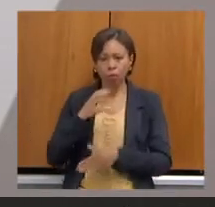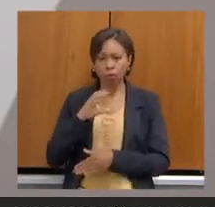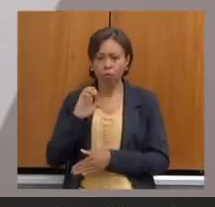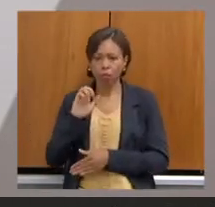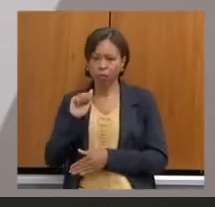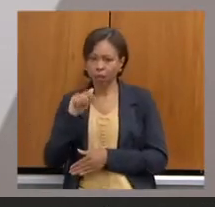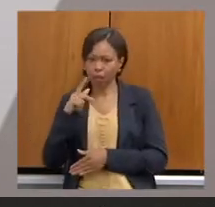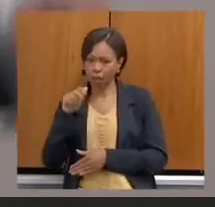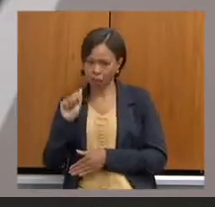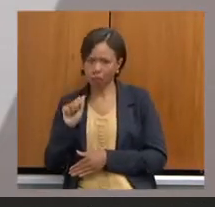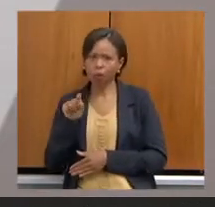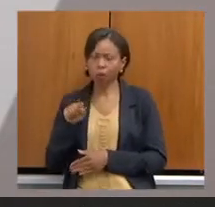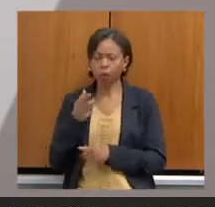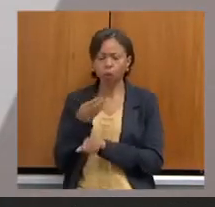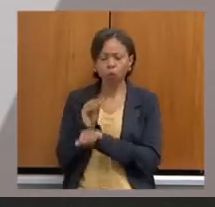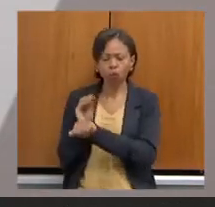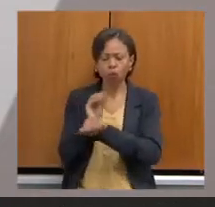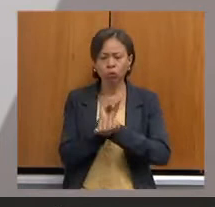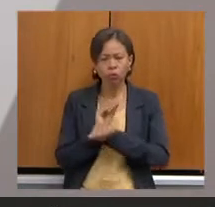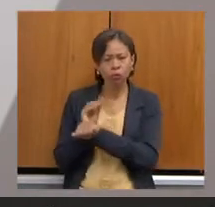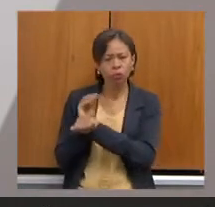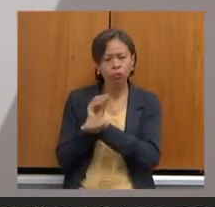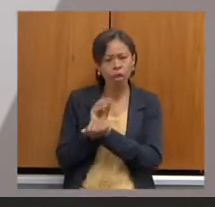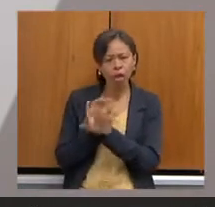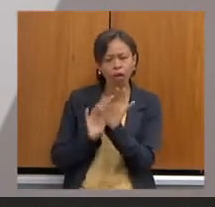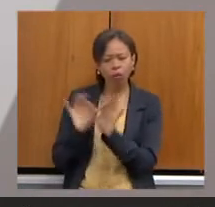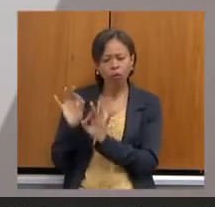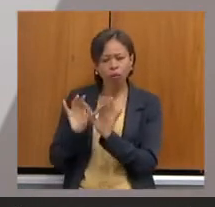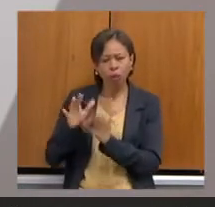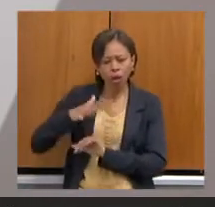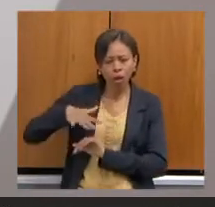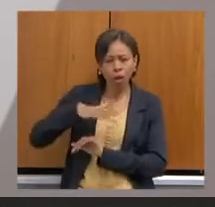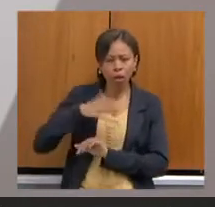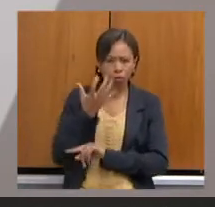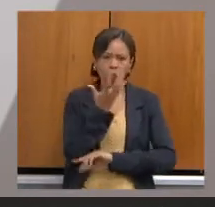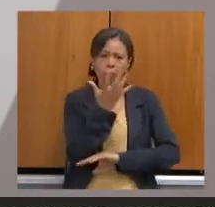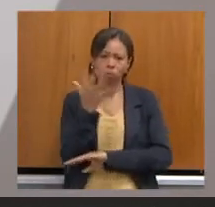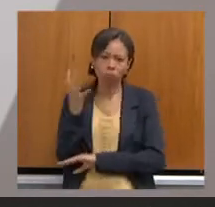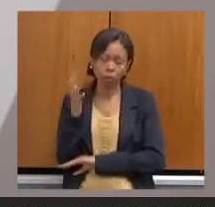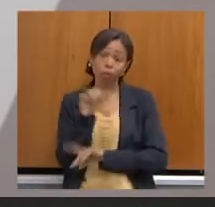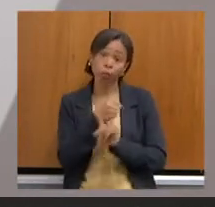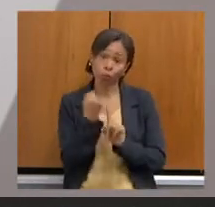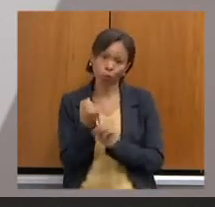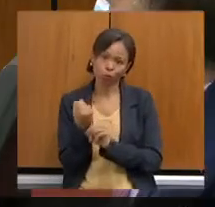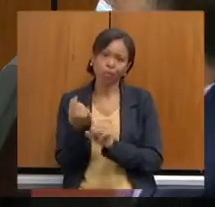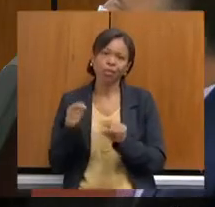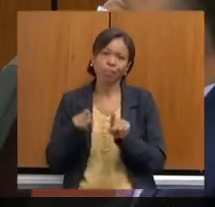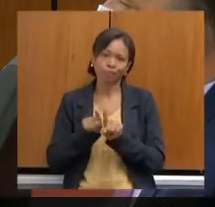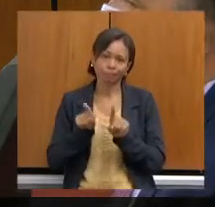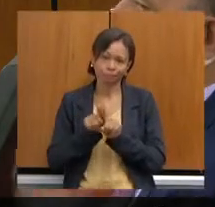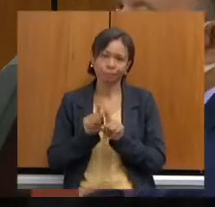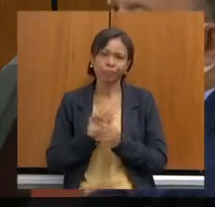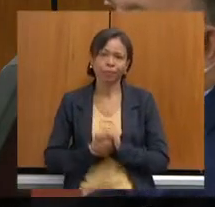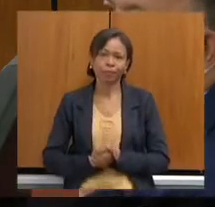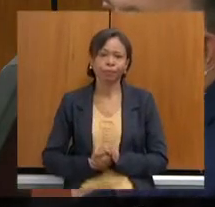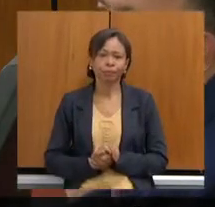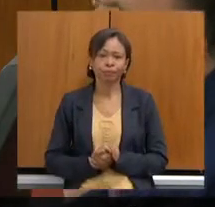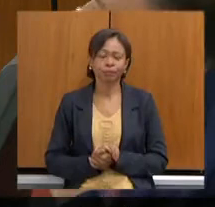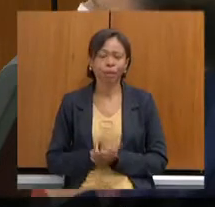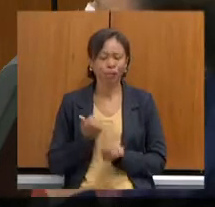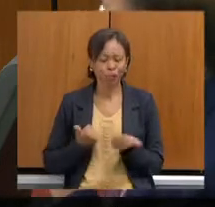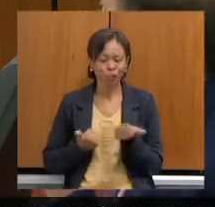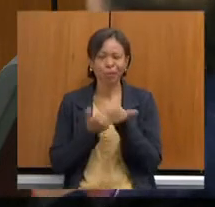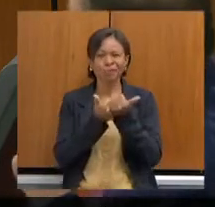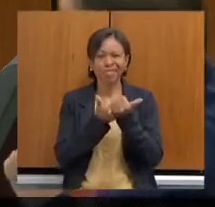cuidar dos problemas ambientais há também a questão de sociais também então a gente tá também